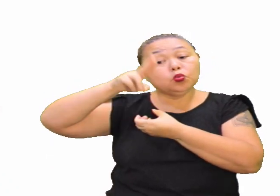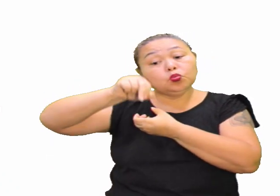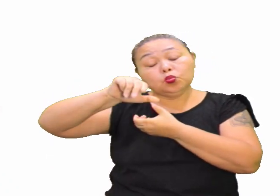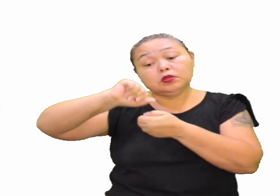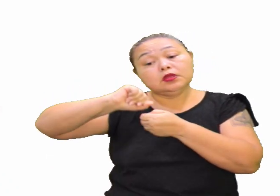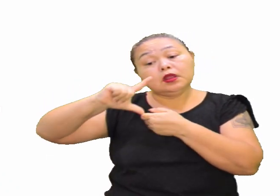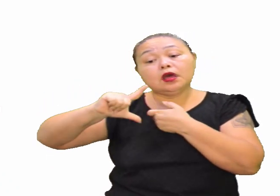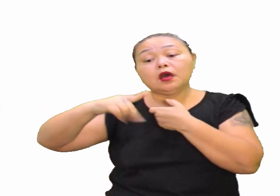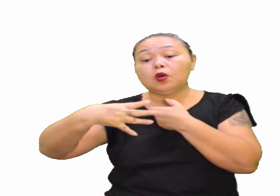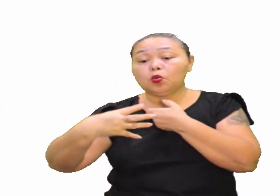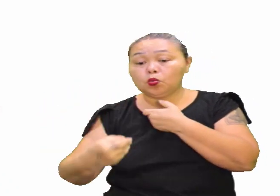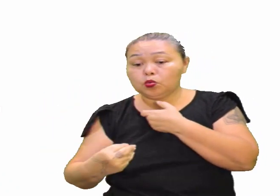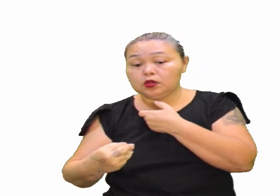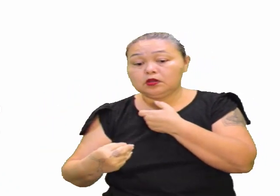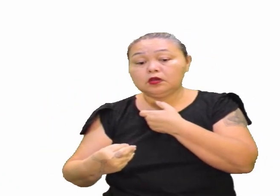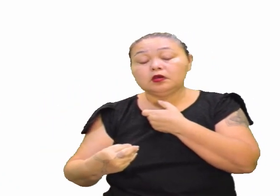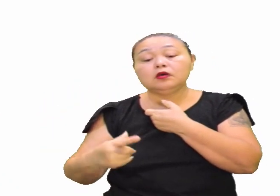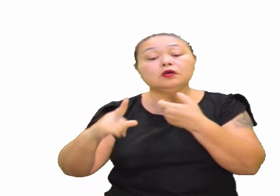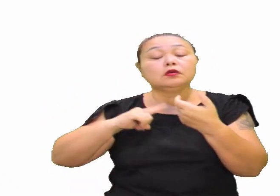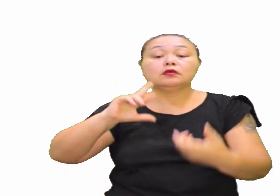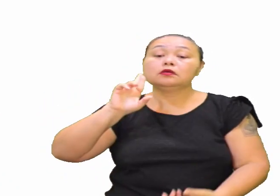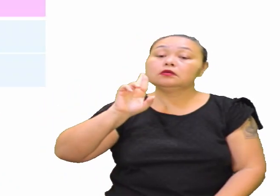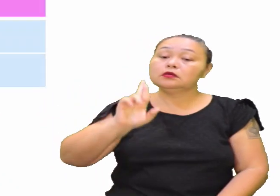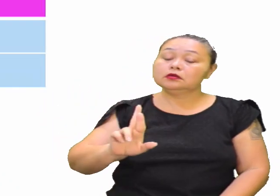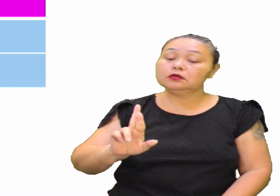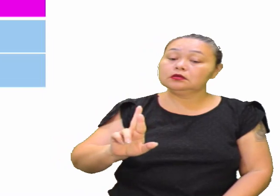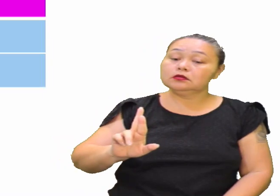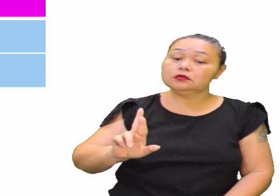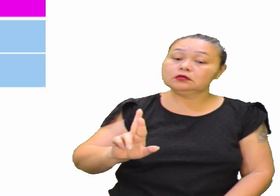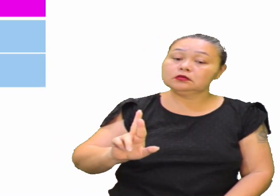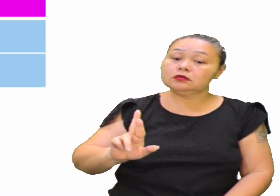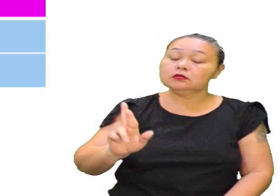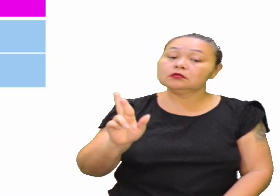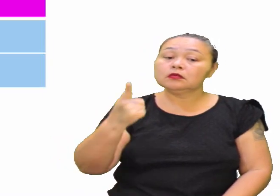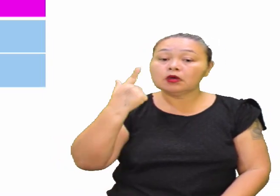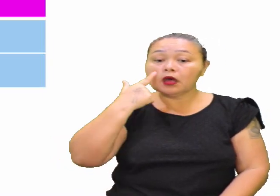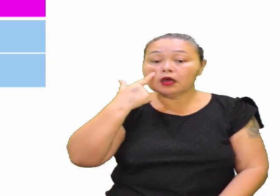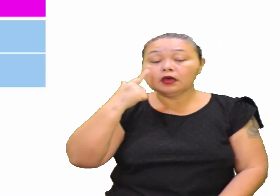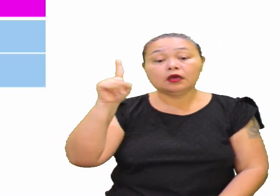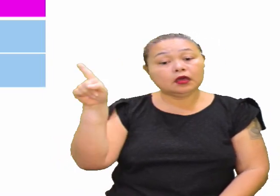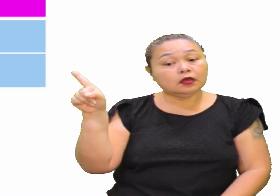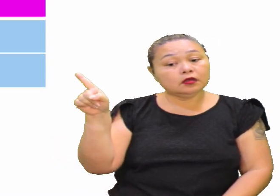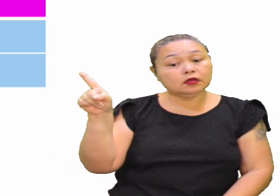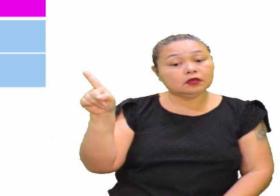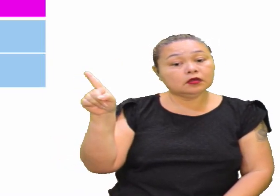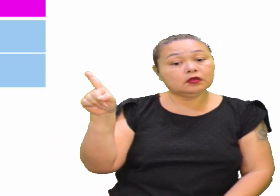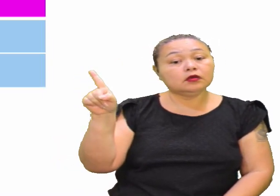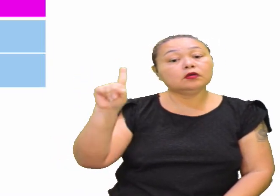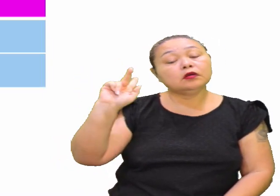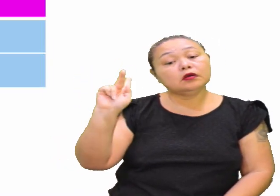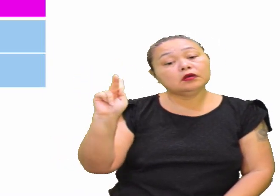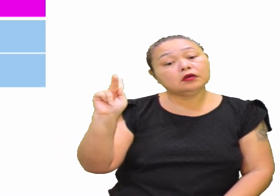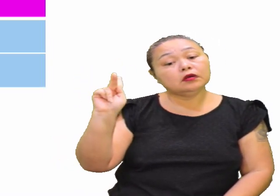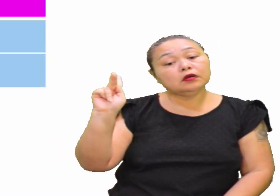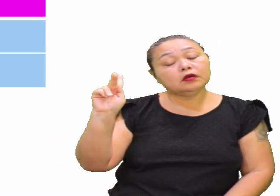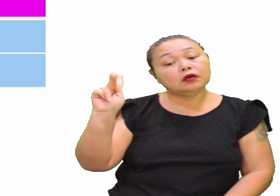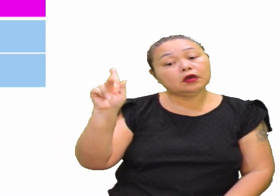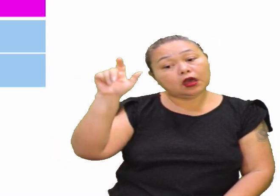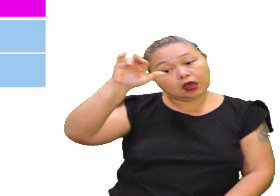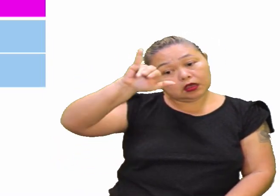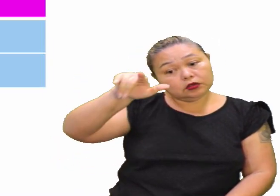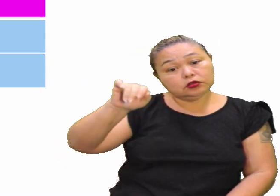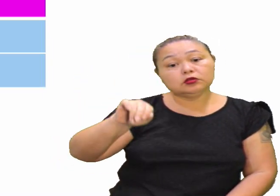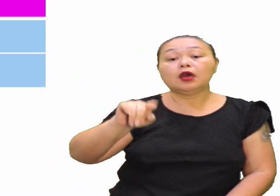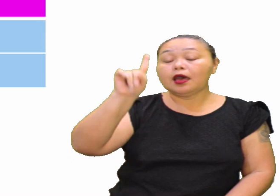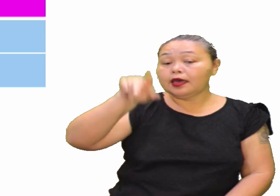E como Júlia não está pintada, um D maiúsculo ela tem, que pode ter vindo do pai ou